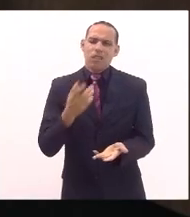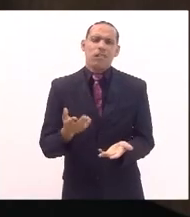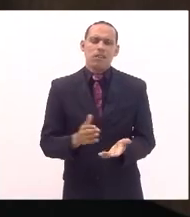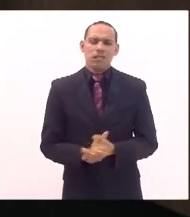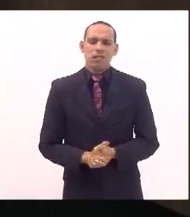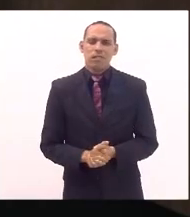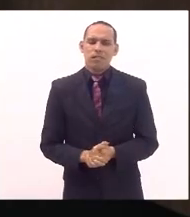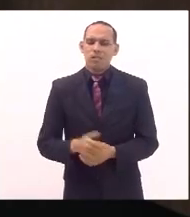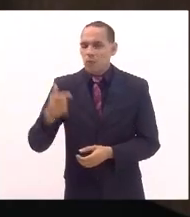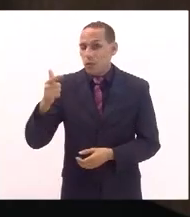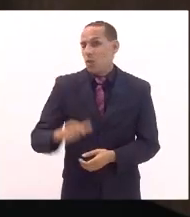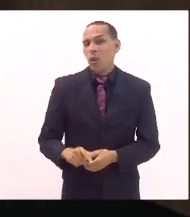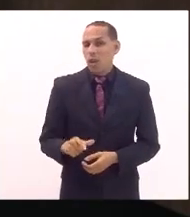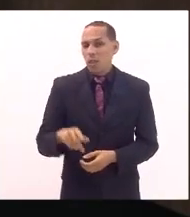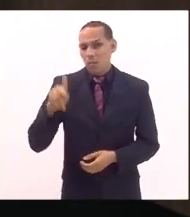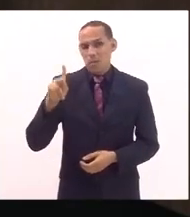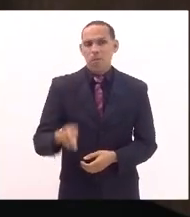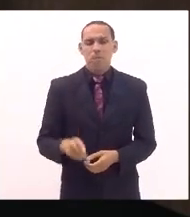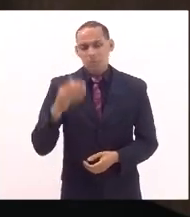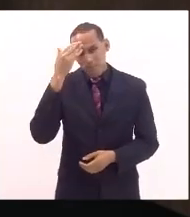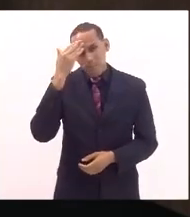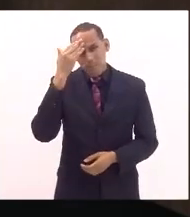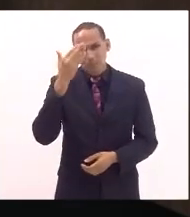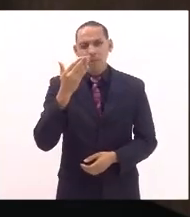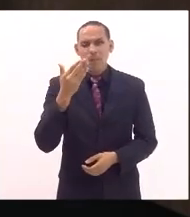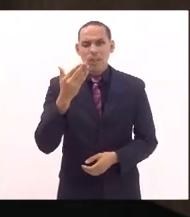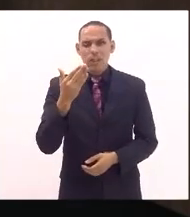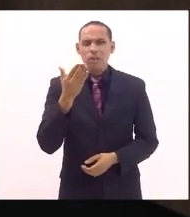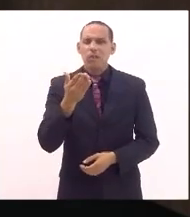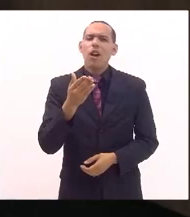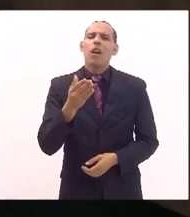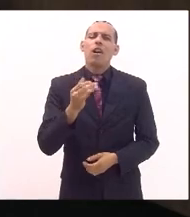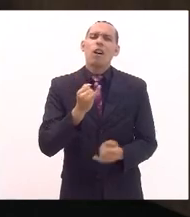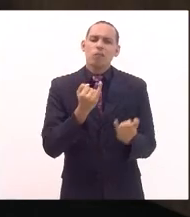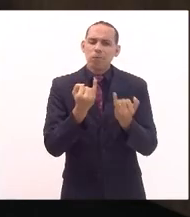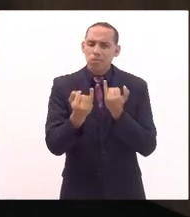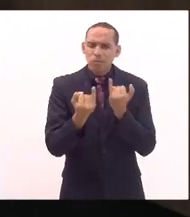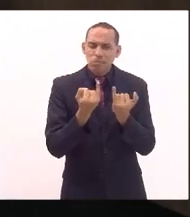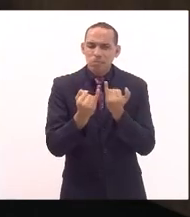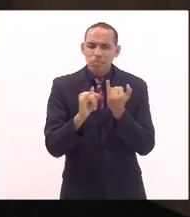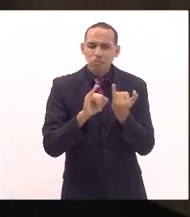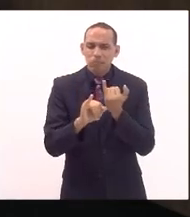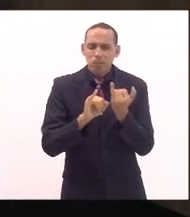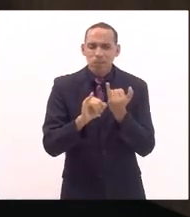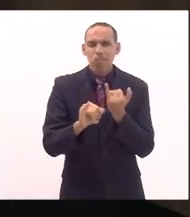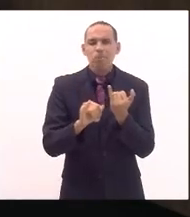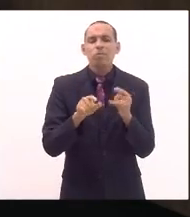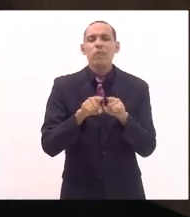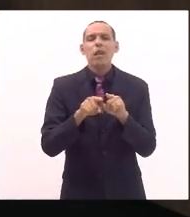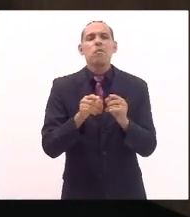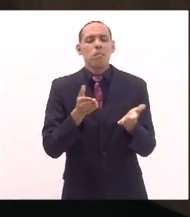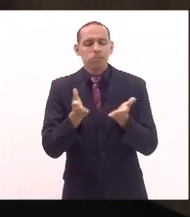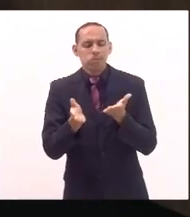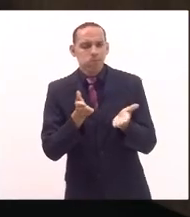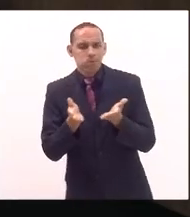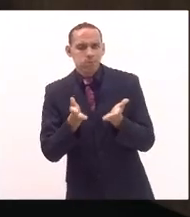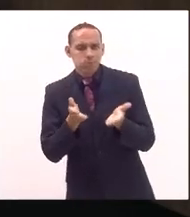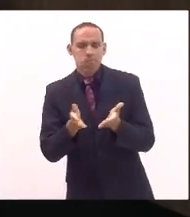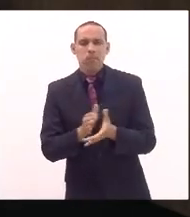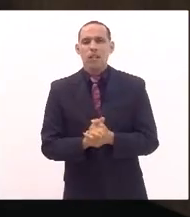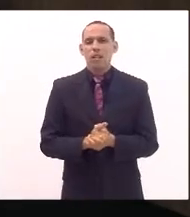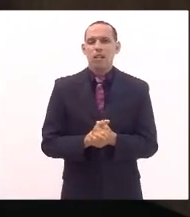então mais uma vez pra e agradecer pela sua interlocução pela sua intervenção pelo esforço